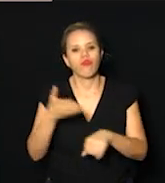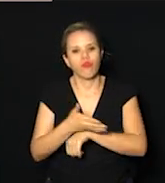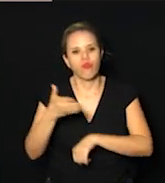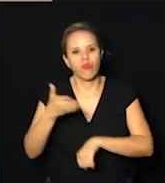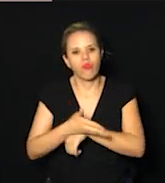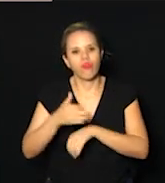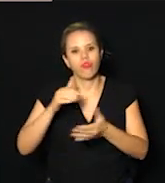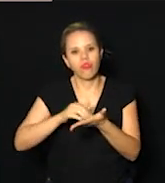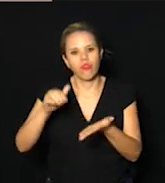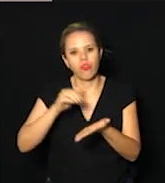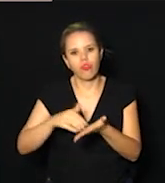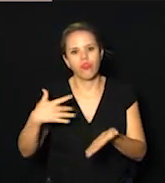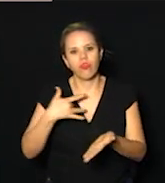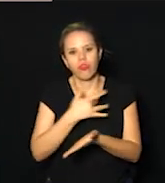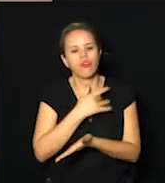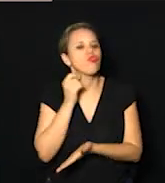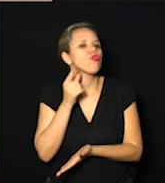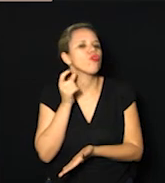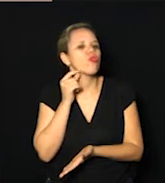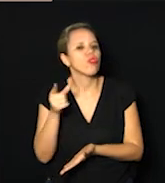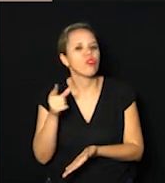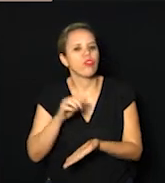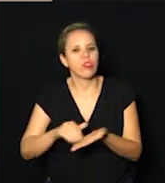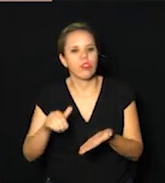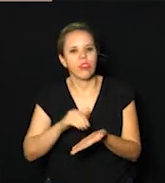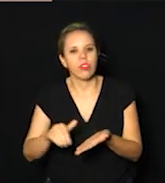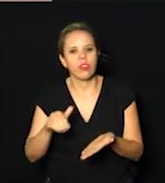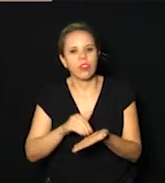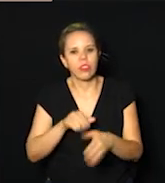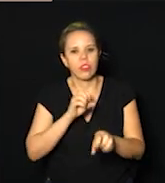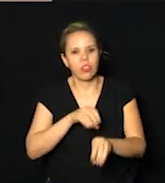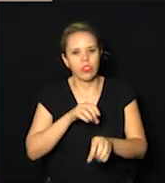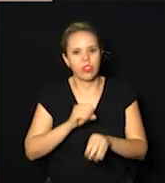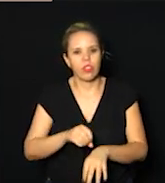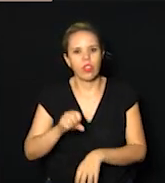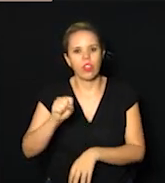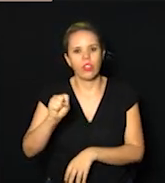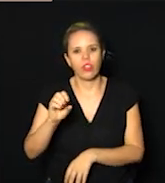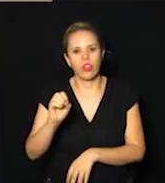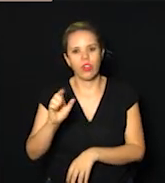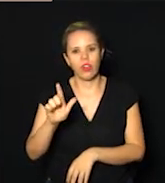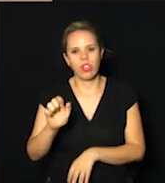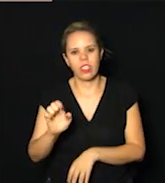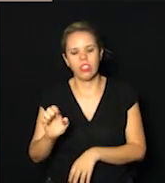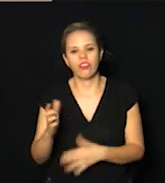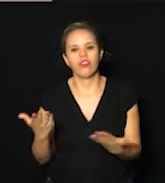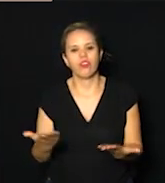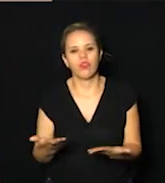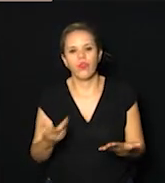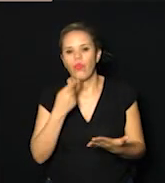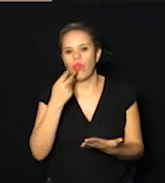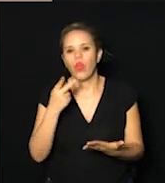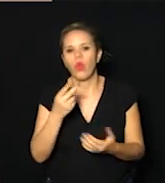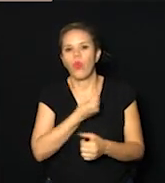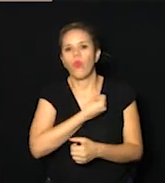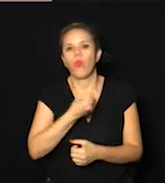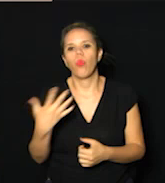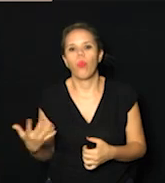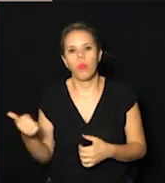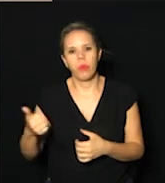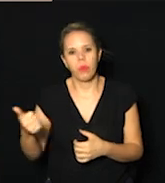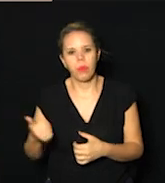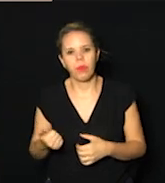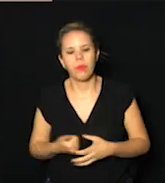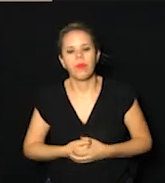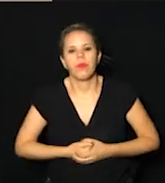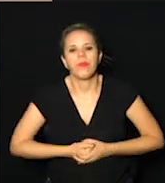participaram o secretário de Saúde, Carmino de Souza, e também a secretária de Educação, Solange Perissero, foi falado sobre os números, primeiramente, né,